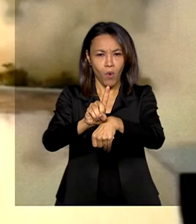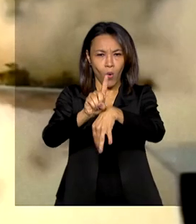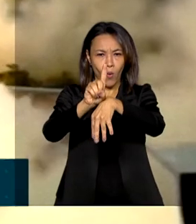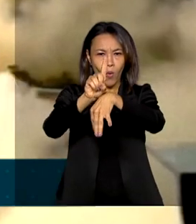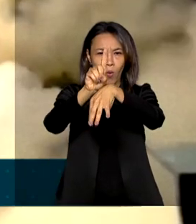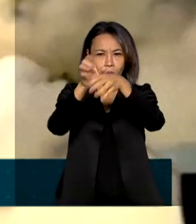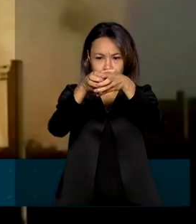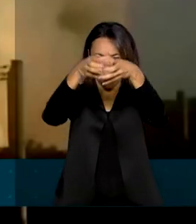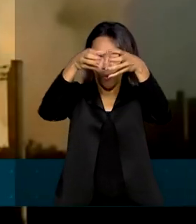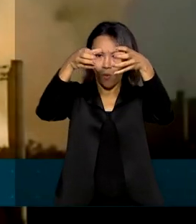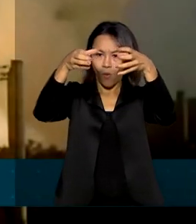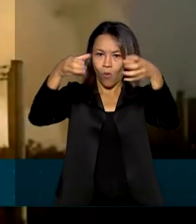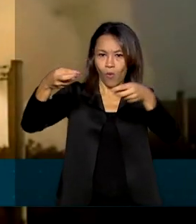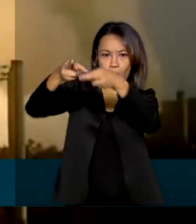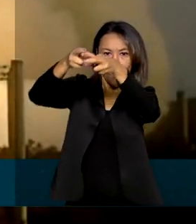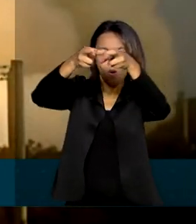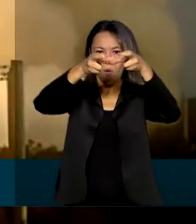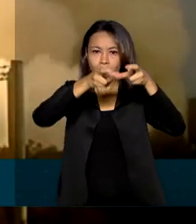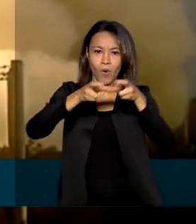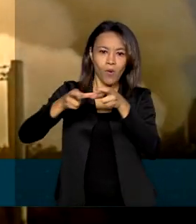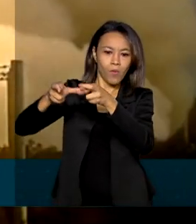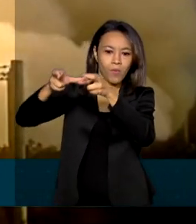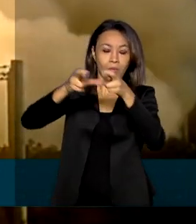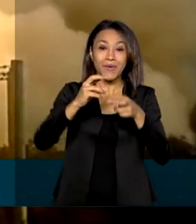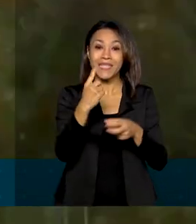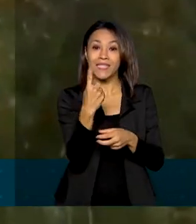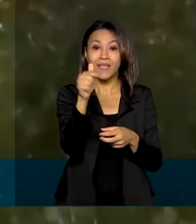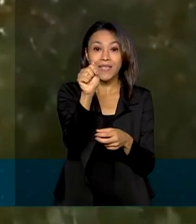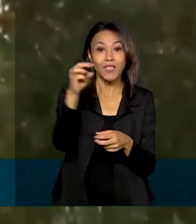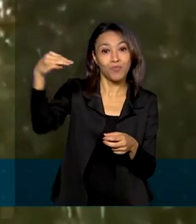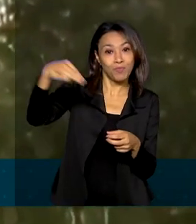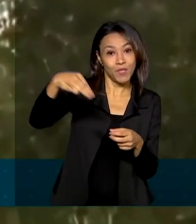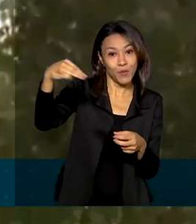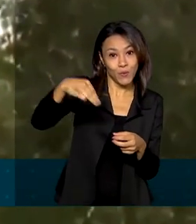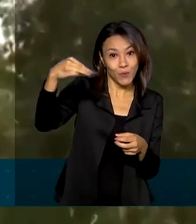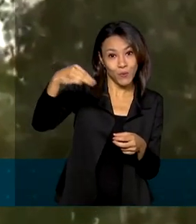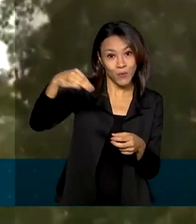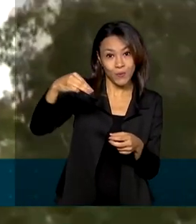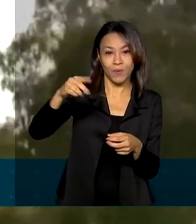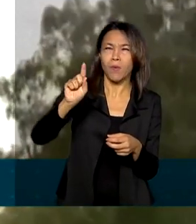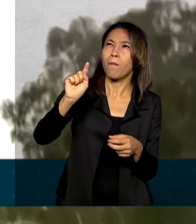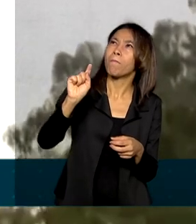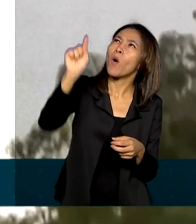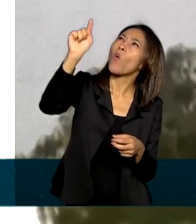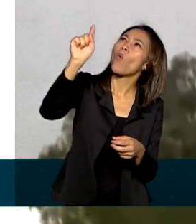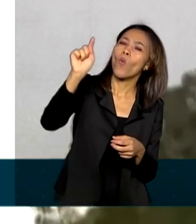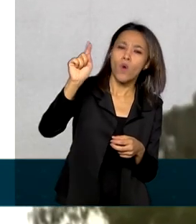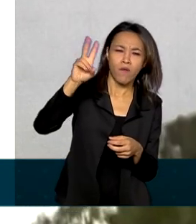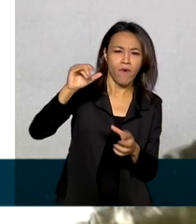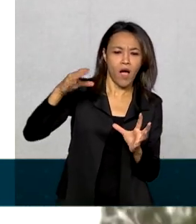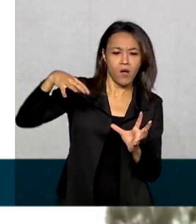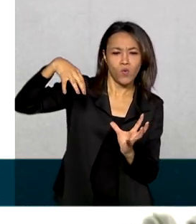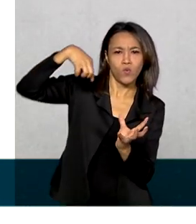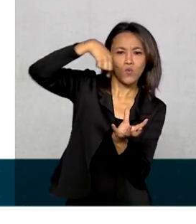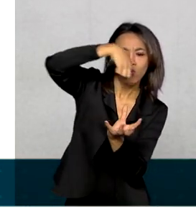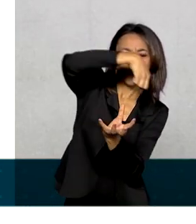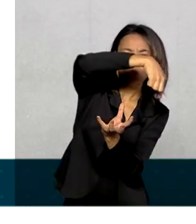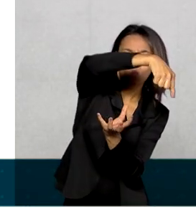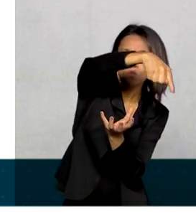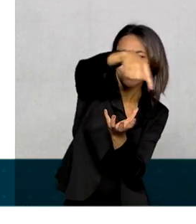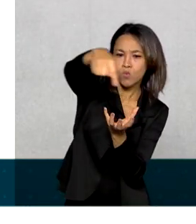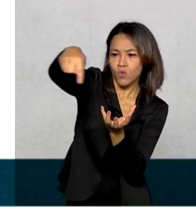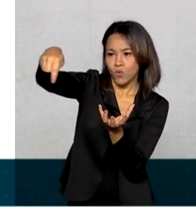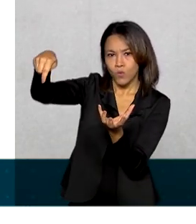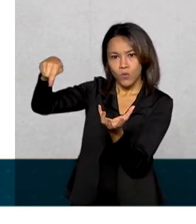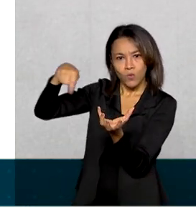lançamento e entrou em órbita apenas 17 minutos depois de sair da Terra. Ele vai girar a uma distância de cerca de